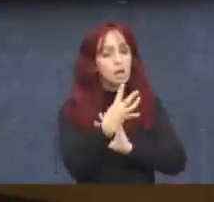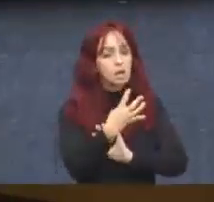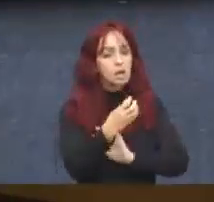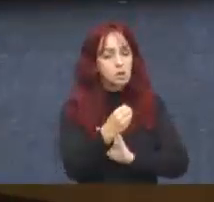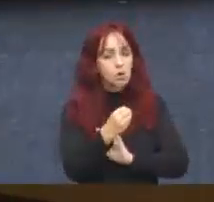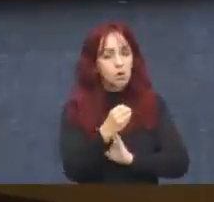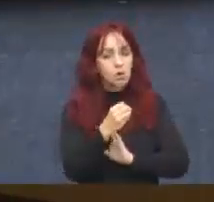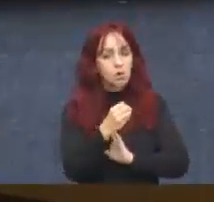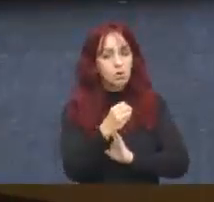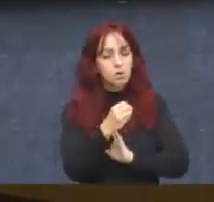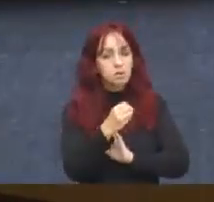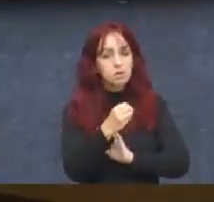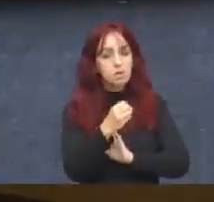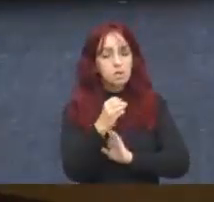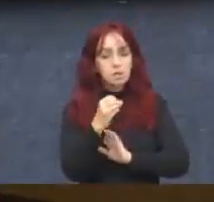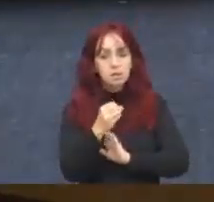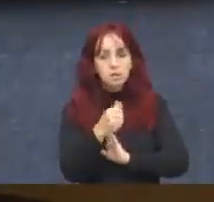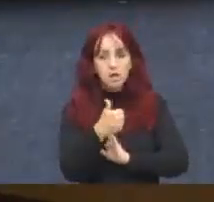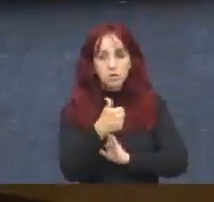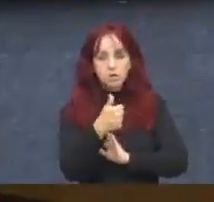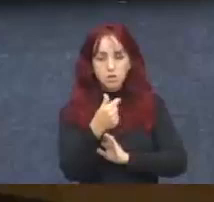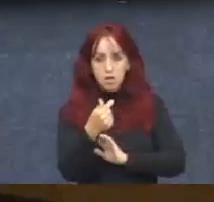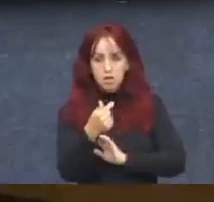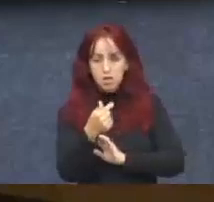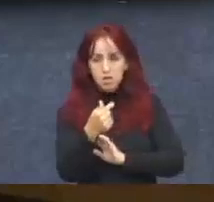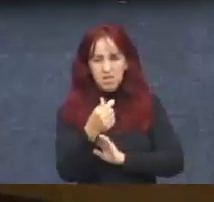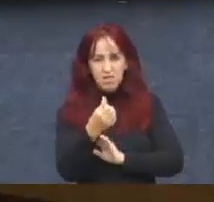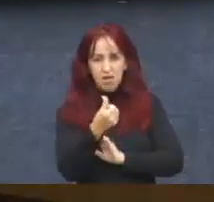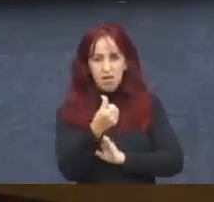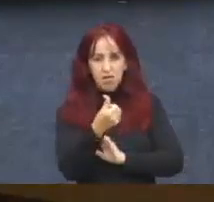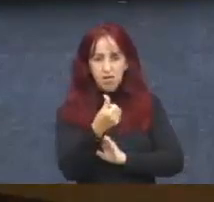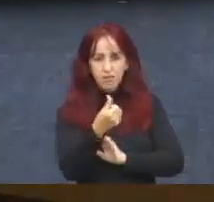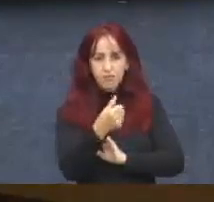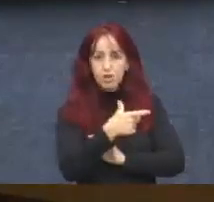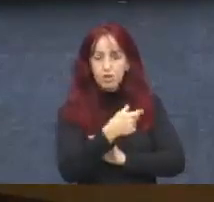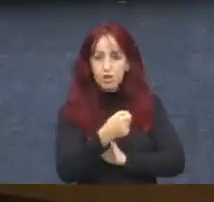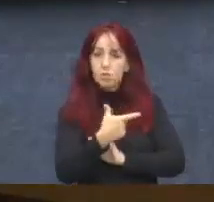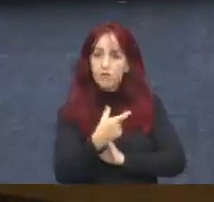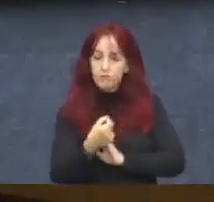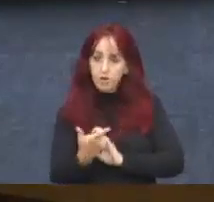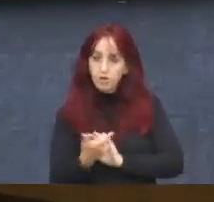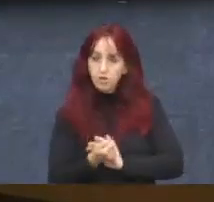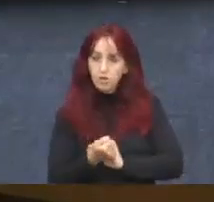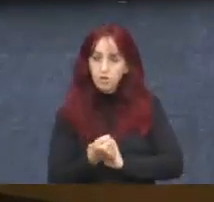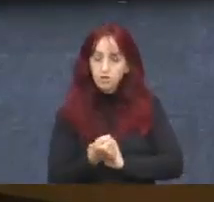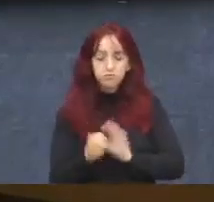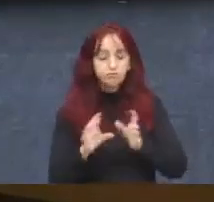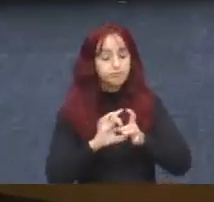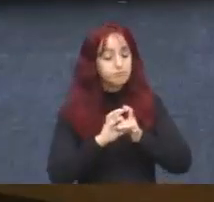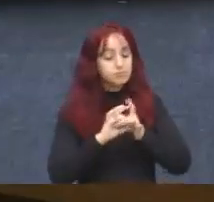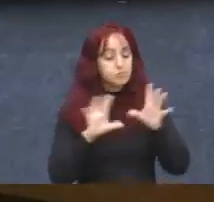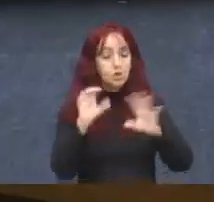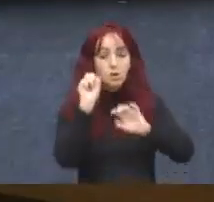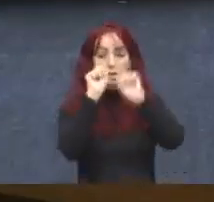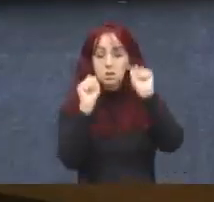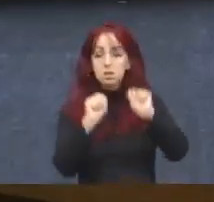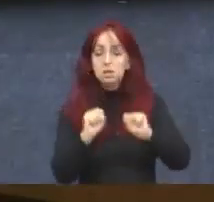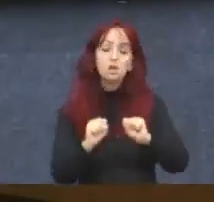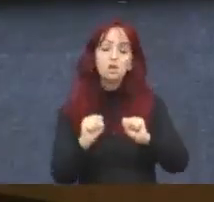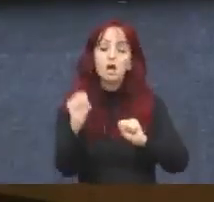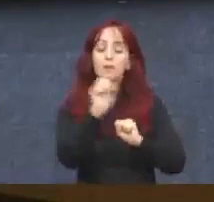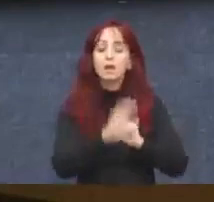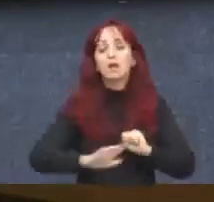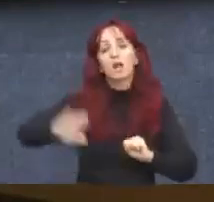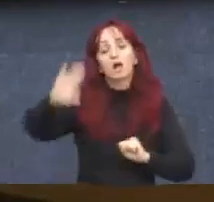14.016, que é de 2020, desconsidera todo o Sistema Nacional de Segurança Alimentar Institucional. Então, o que